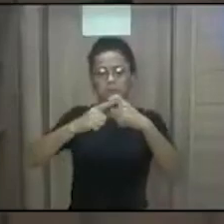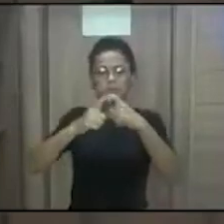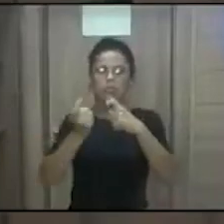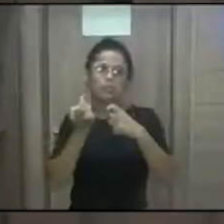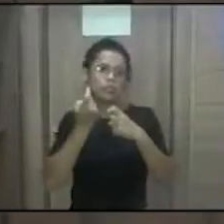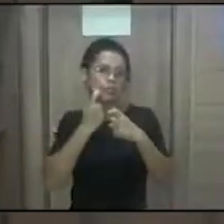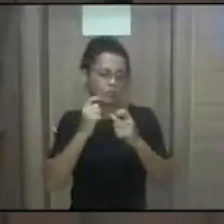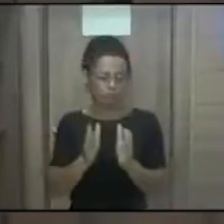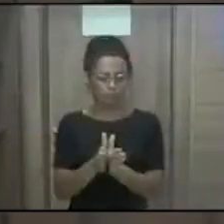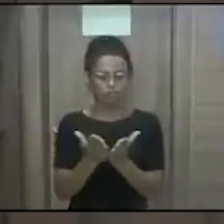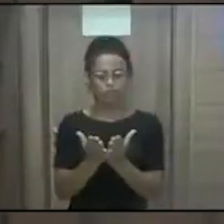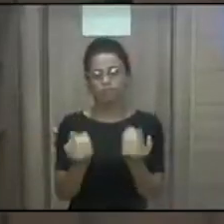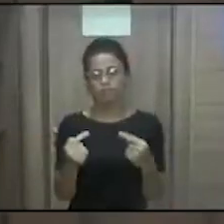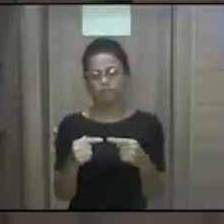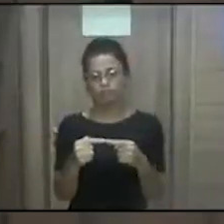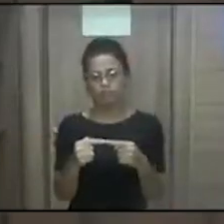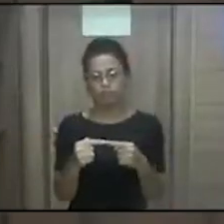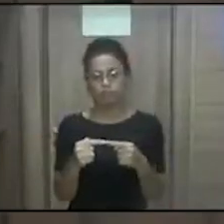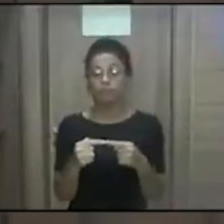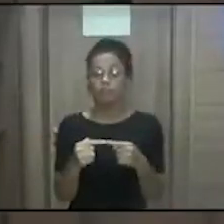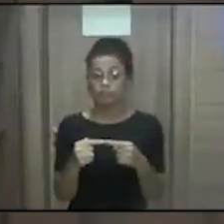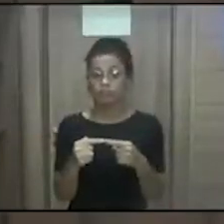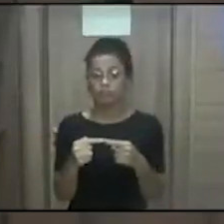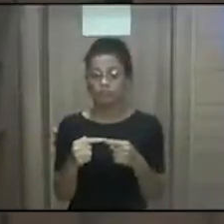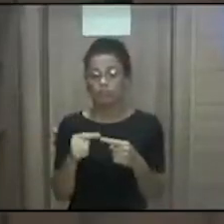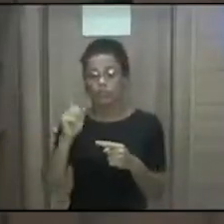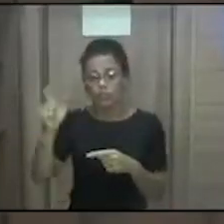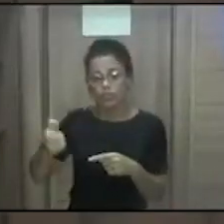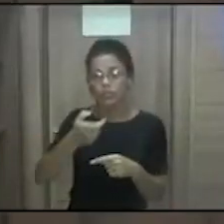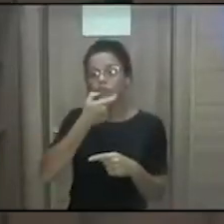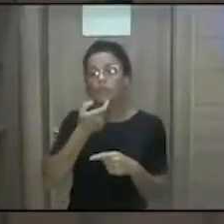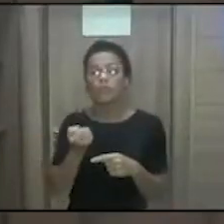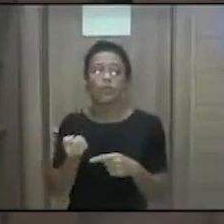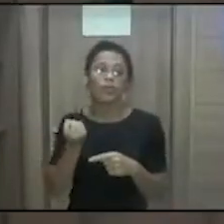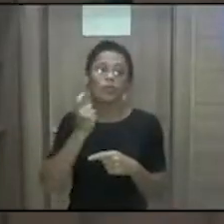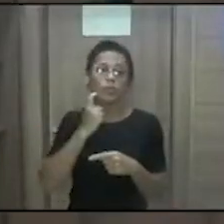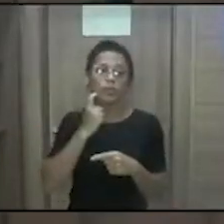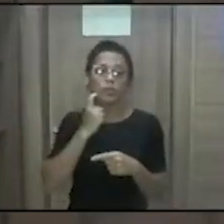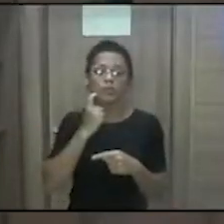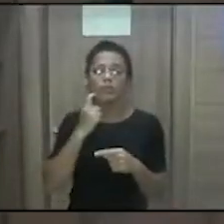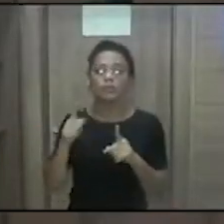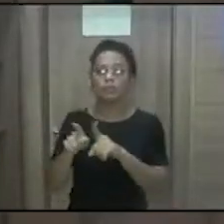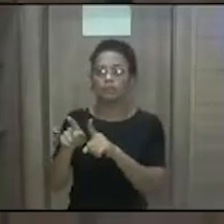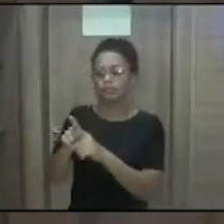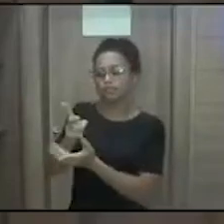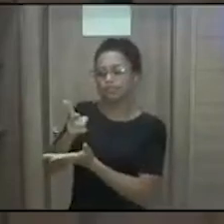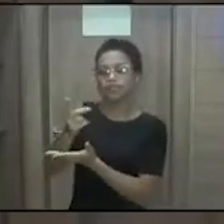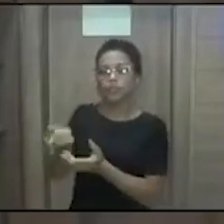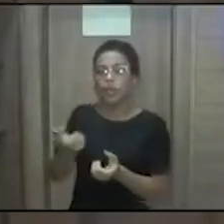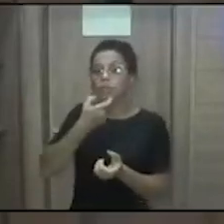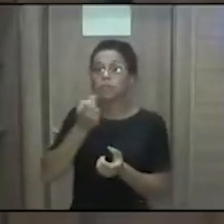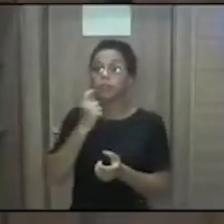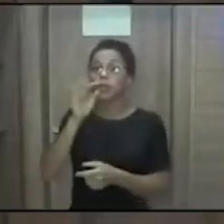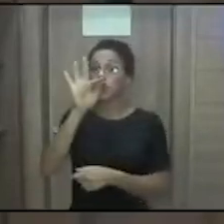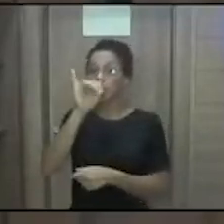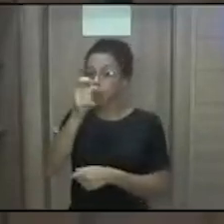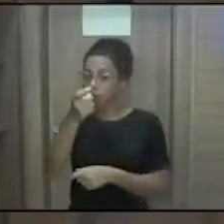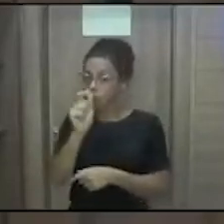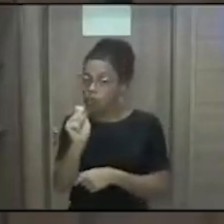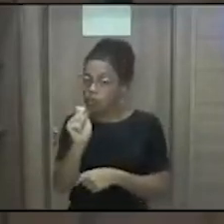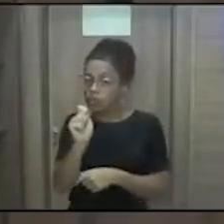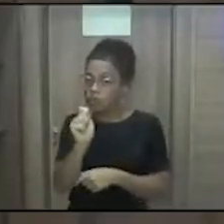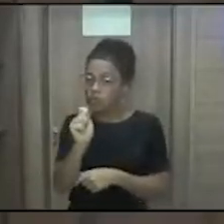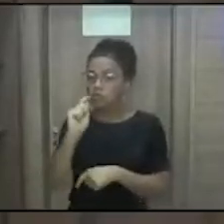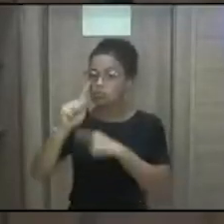focada na prótese total, com pouca prótese fixa e menos ainda a incorporação